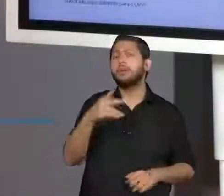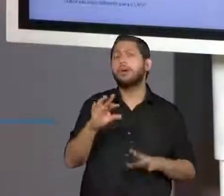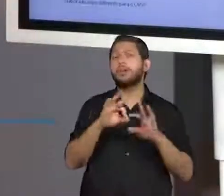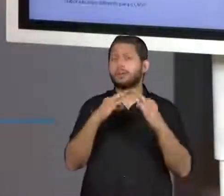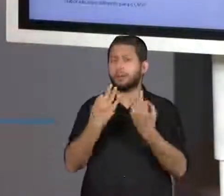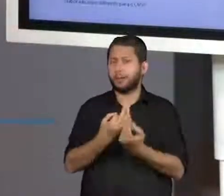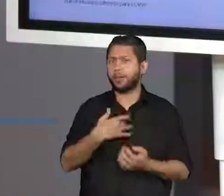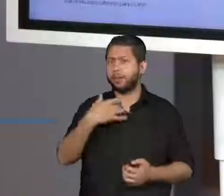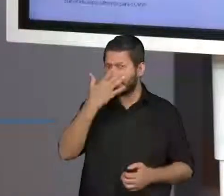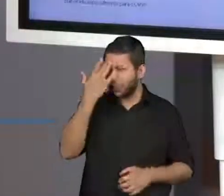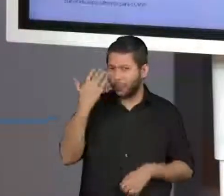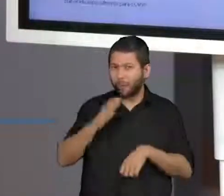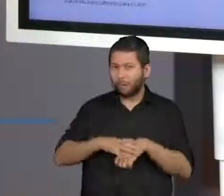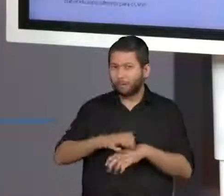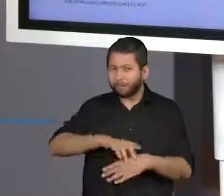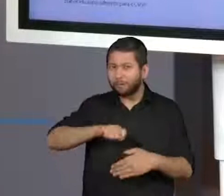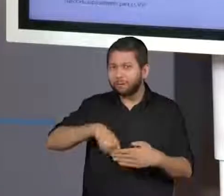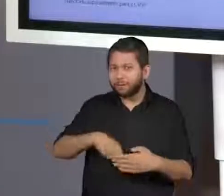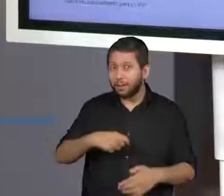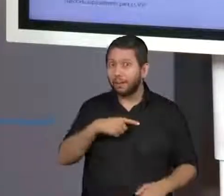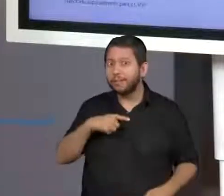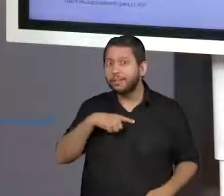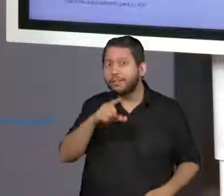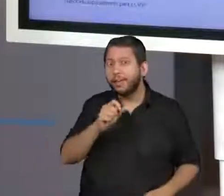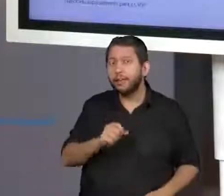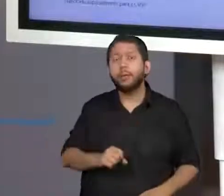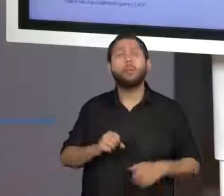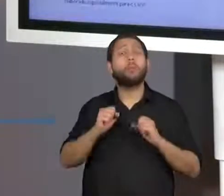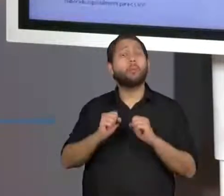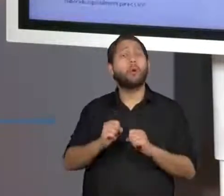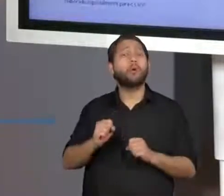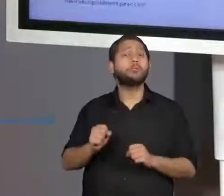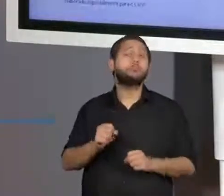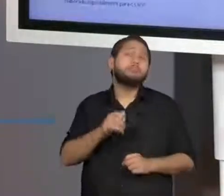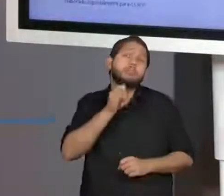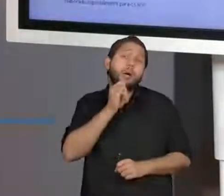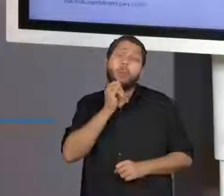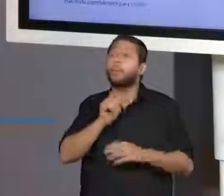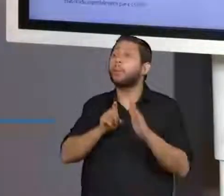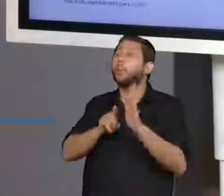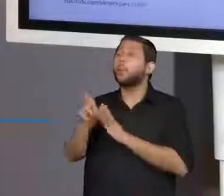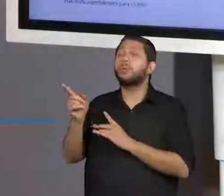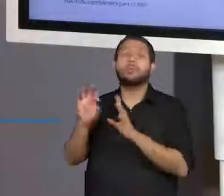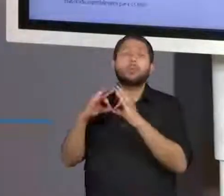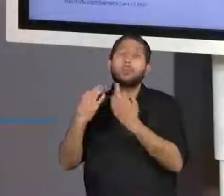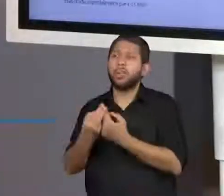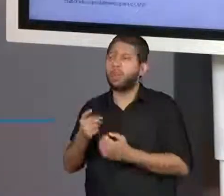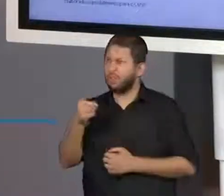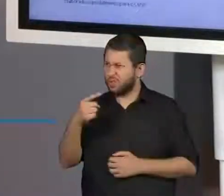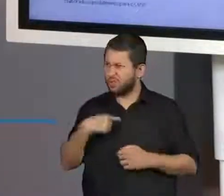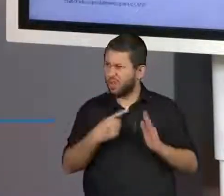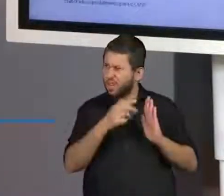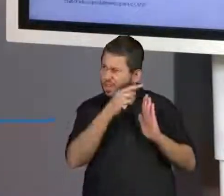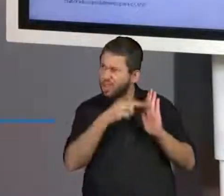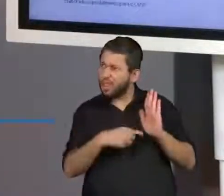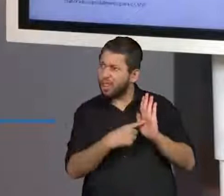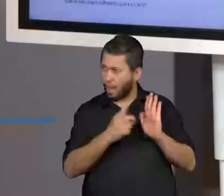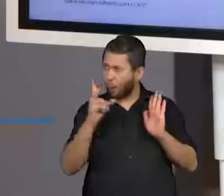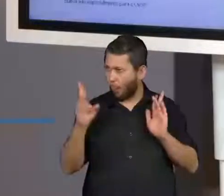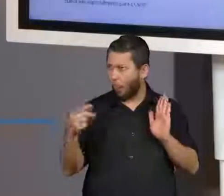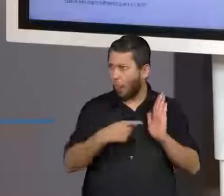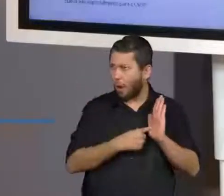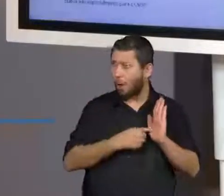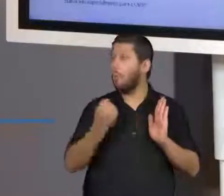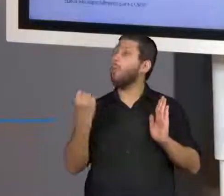vocês realizam essa receita com outros ingredientes ou de outra forma, ou até mesmo você, professor, na sala de aula, pode discutir isso